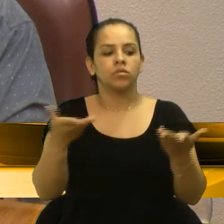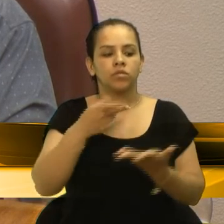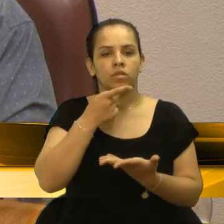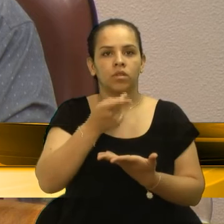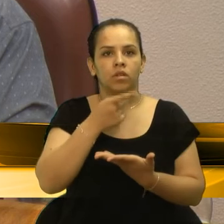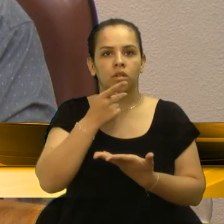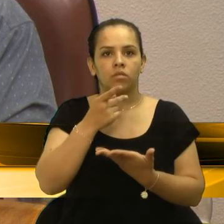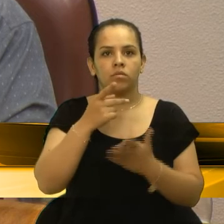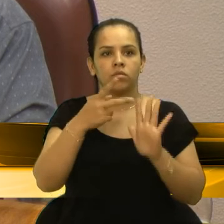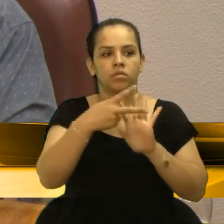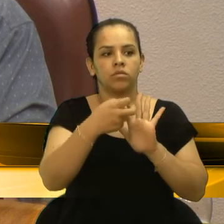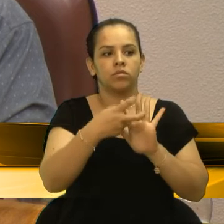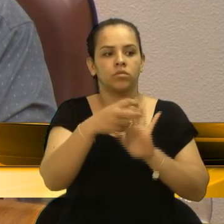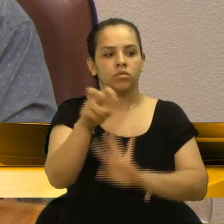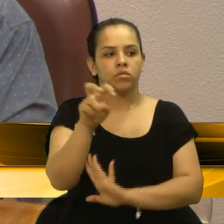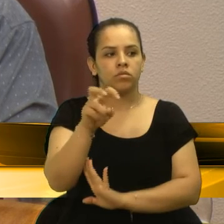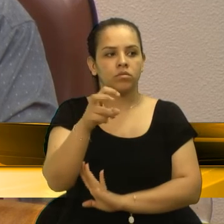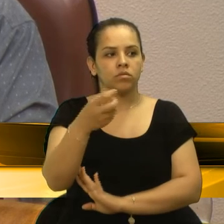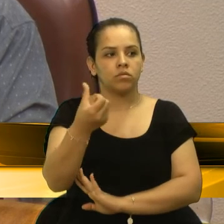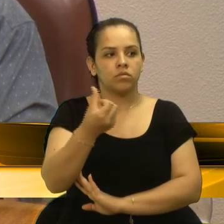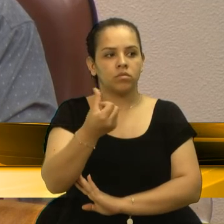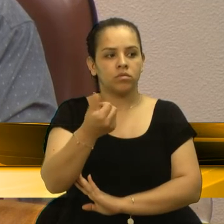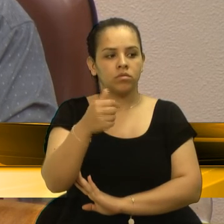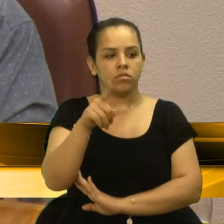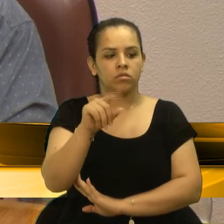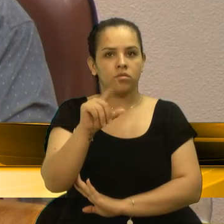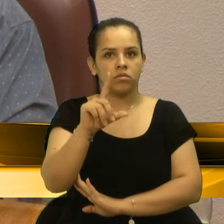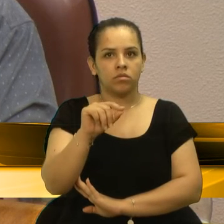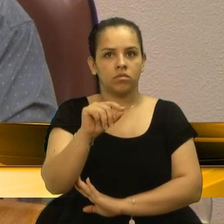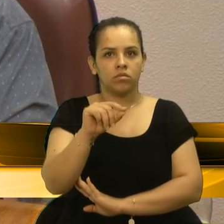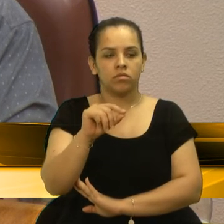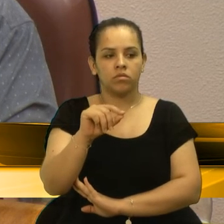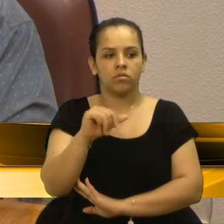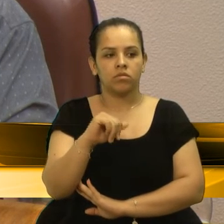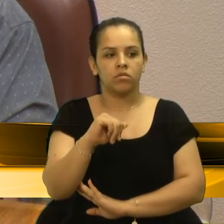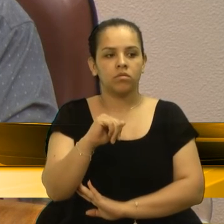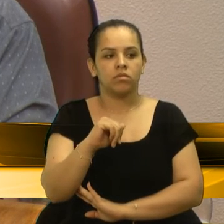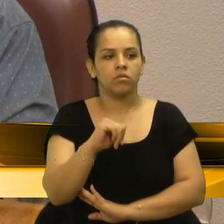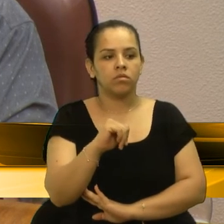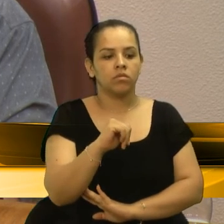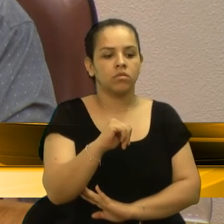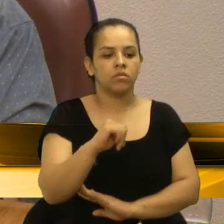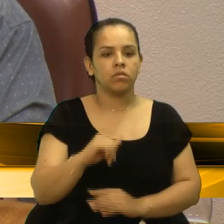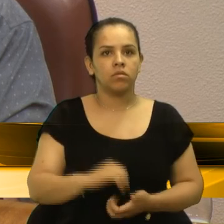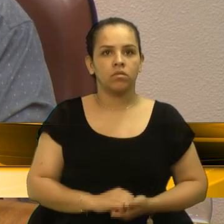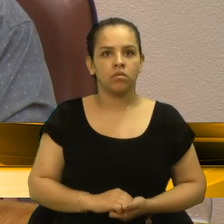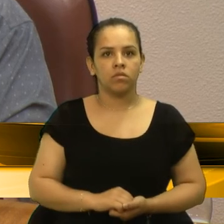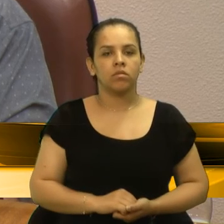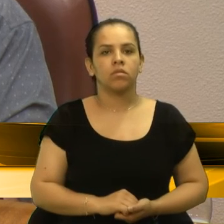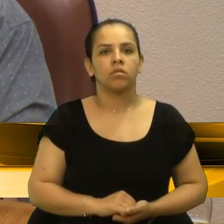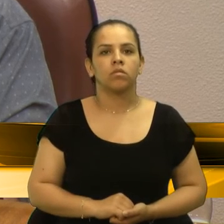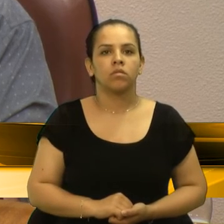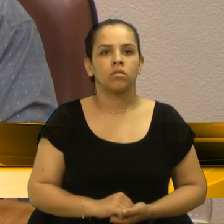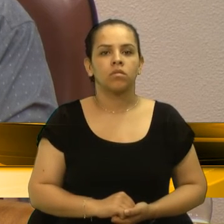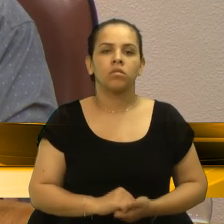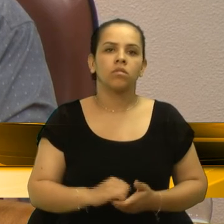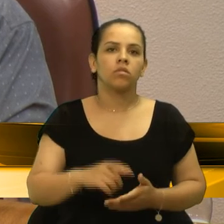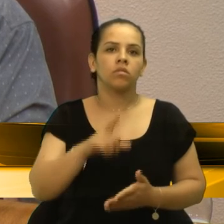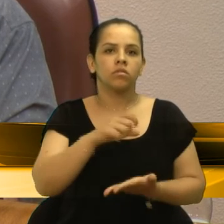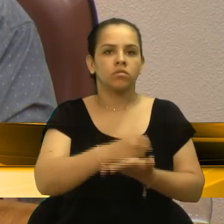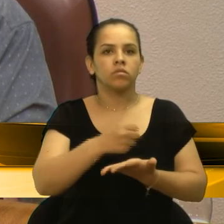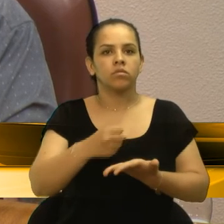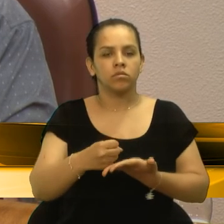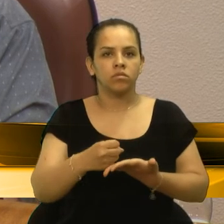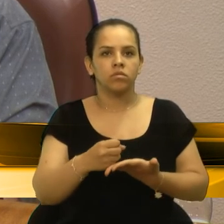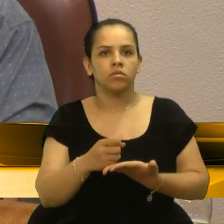5º, inciso 16º, qual assegura a total do direito de reunir pacificamente, independentemente de autorização, desde que